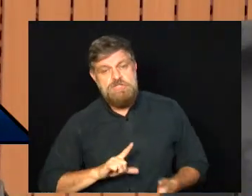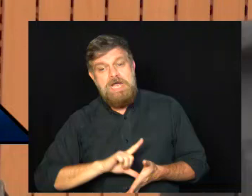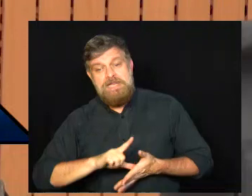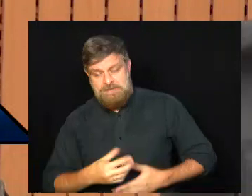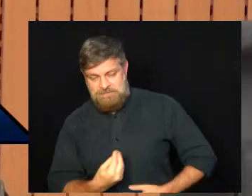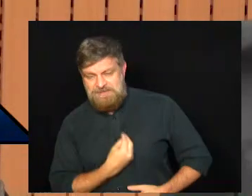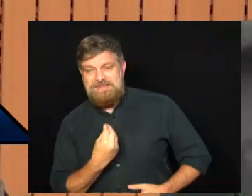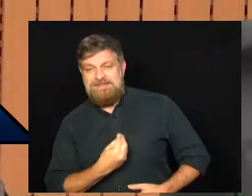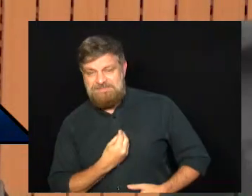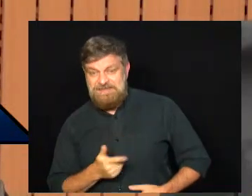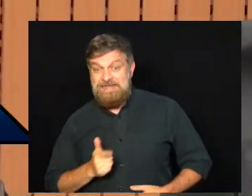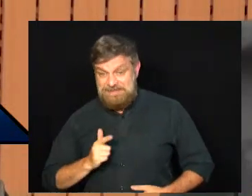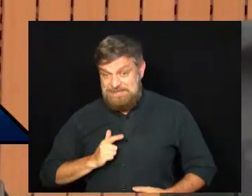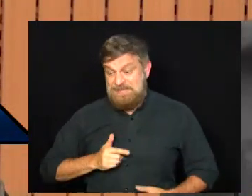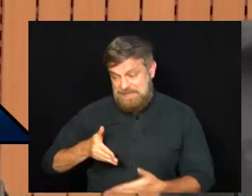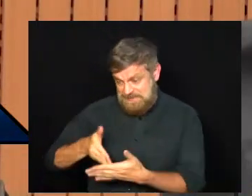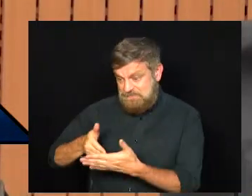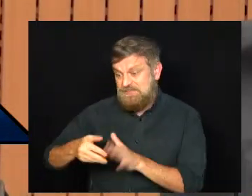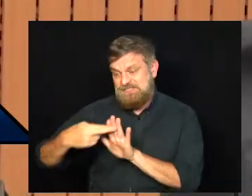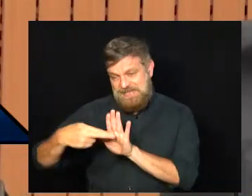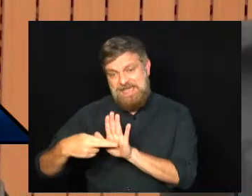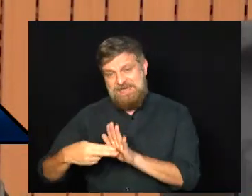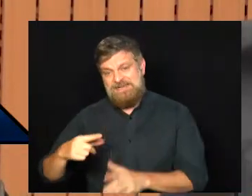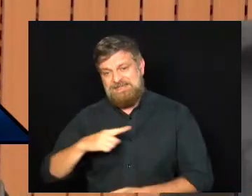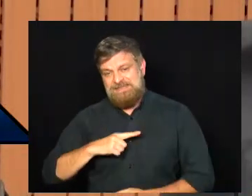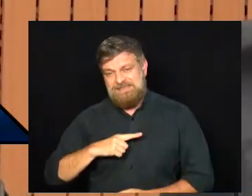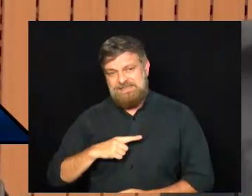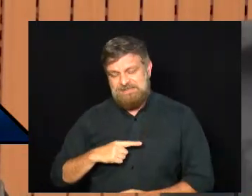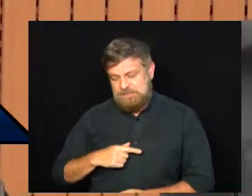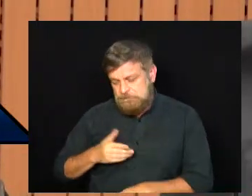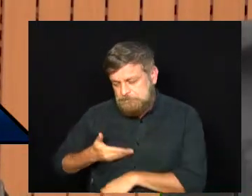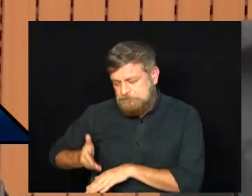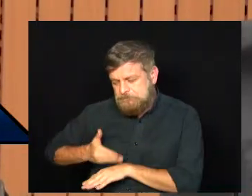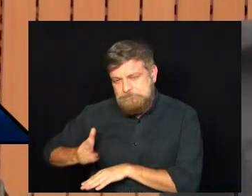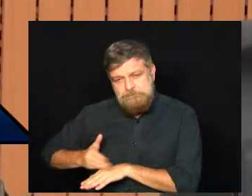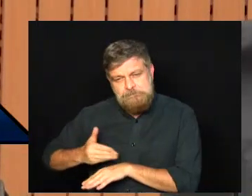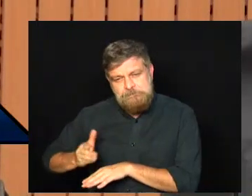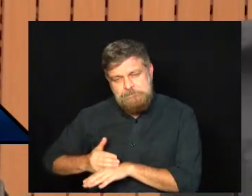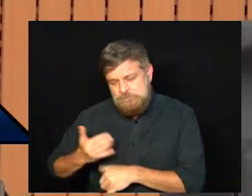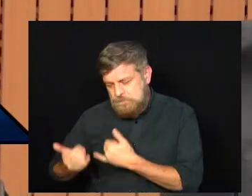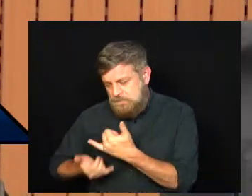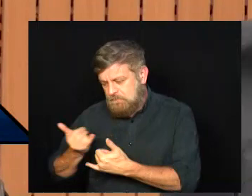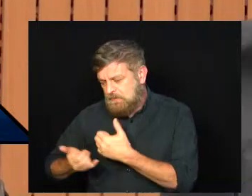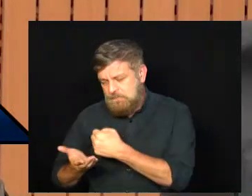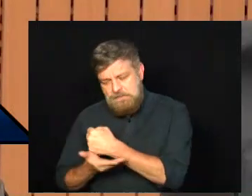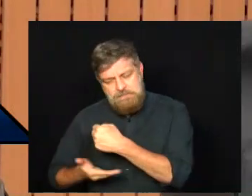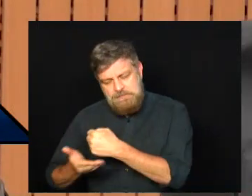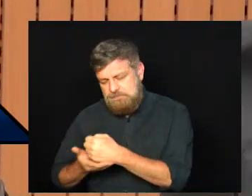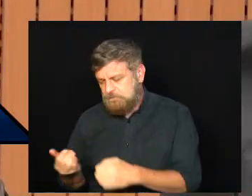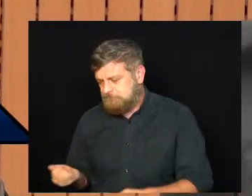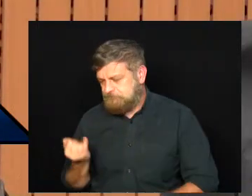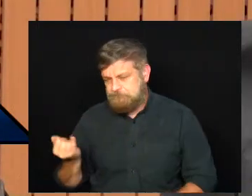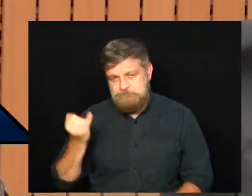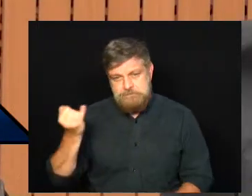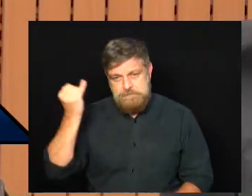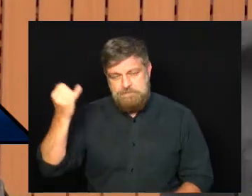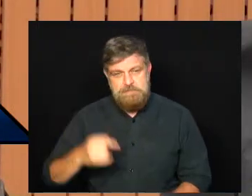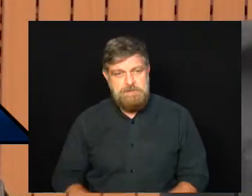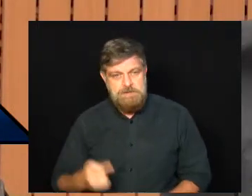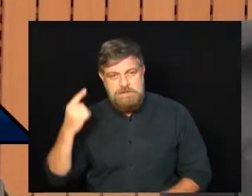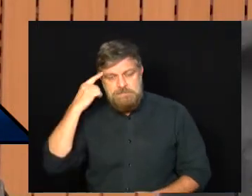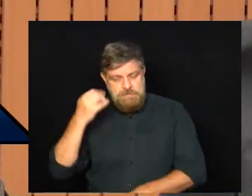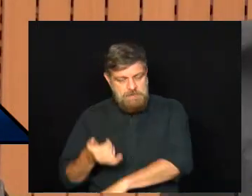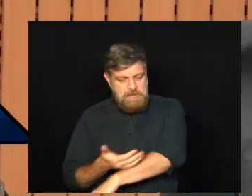vida. Então, você brincar, você exercitar isso é de fundamental importância para o desenvolvimento